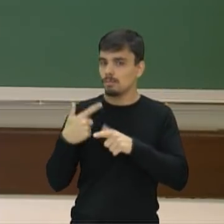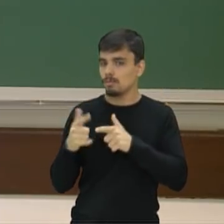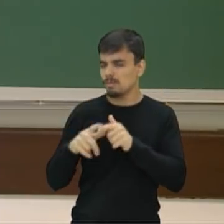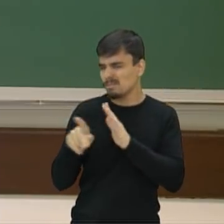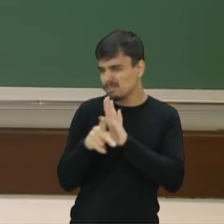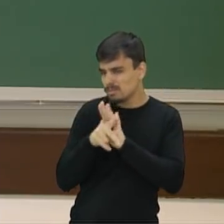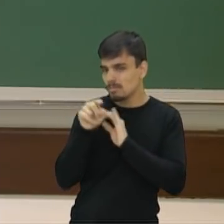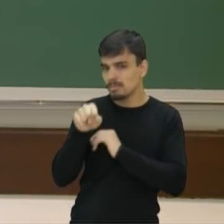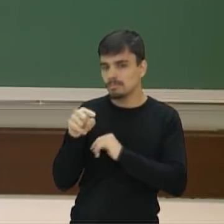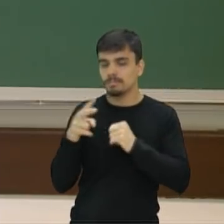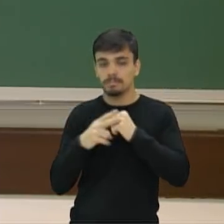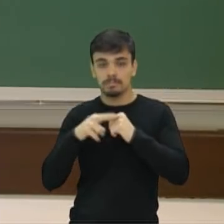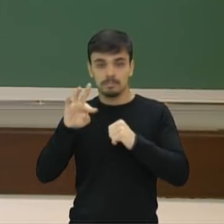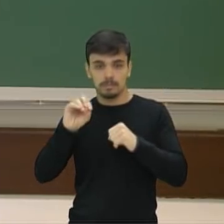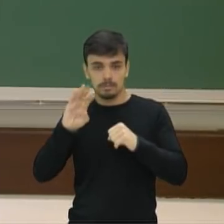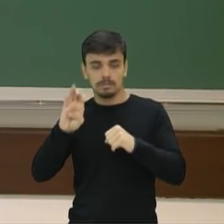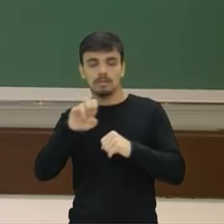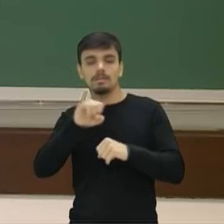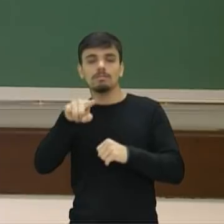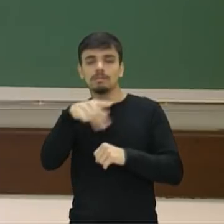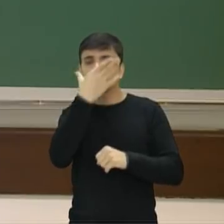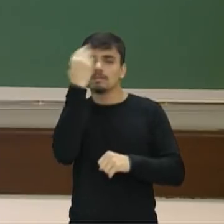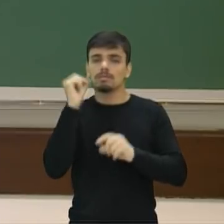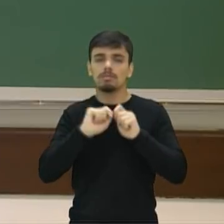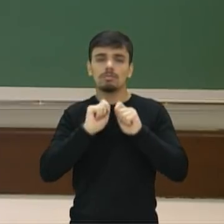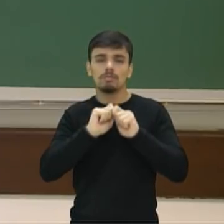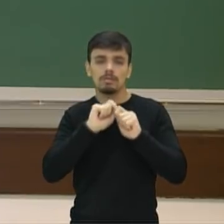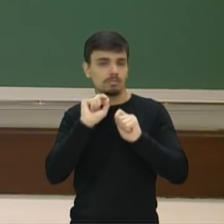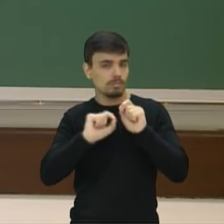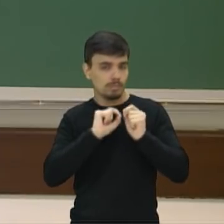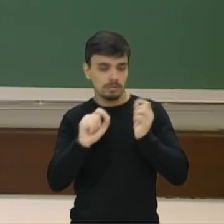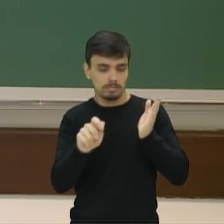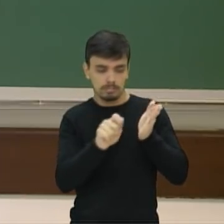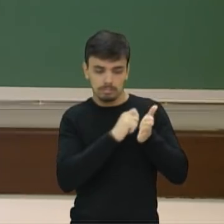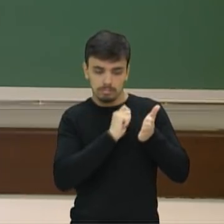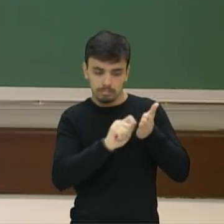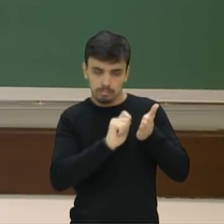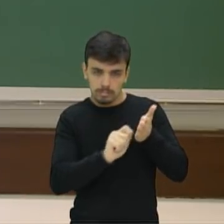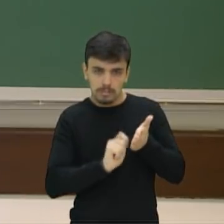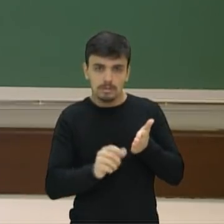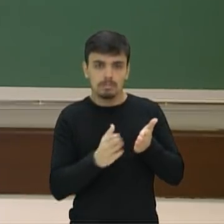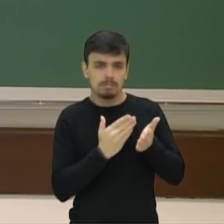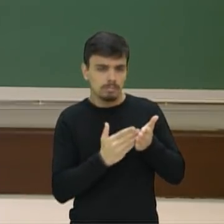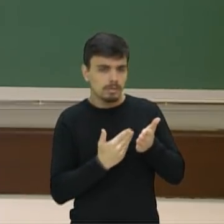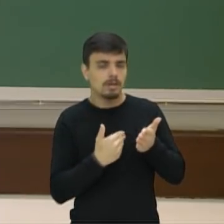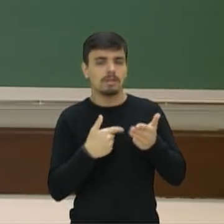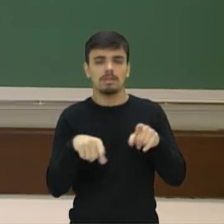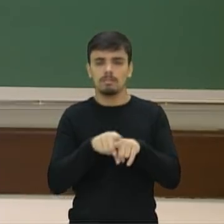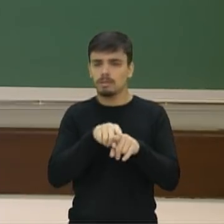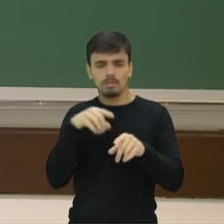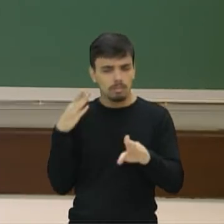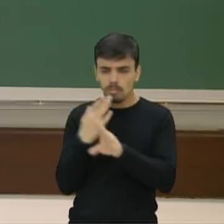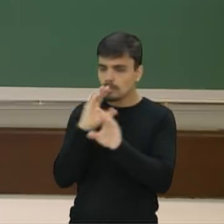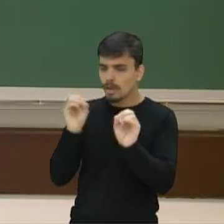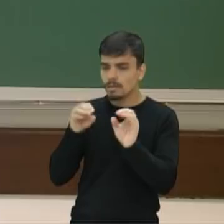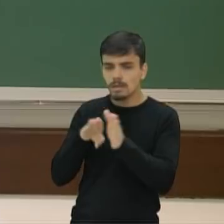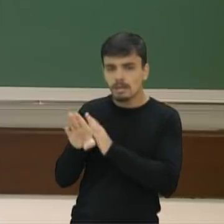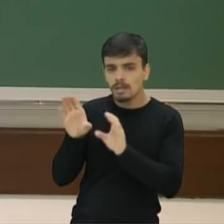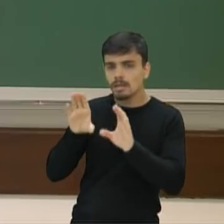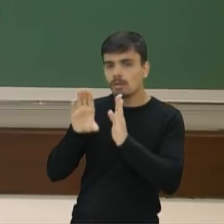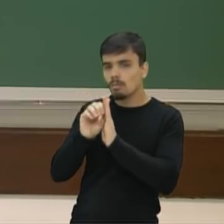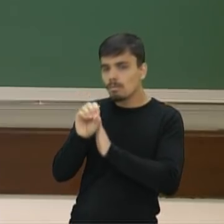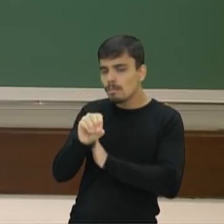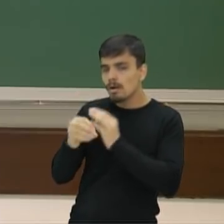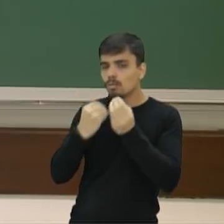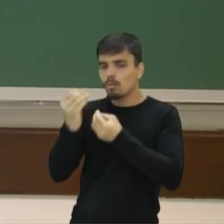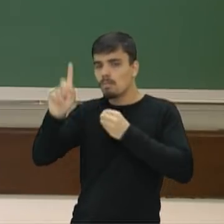não esquece. E se você esqueceu, o que você faz? Anota aí no teu caderno, procura, vai lá, não achou? Entra lá no Google, dá uma pesquisada, como que é o verbo